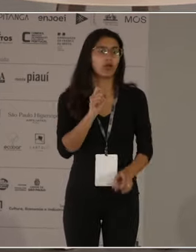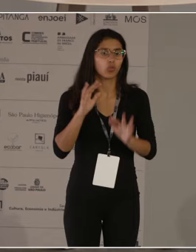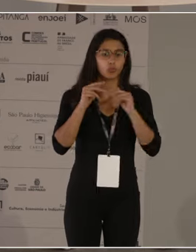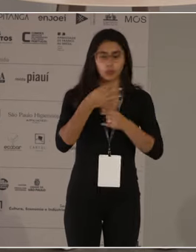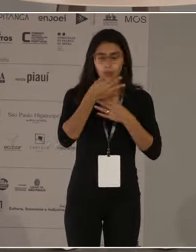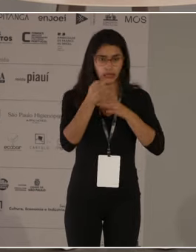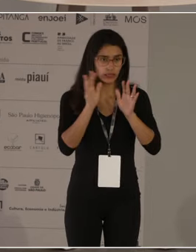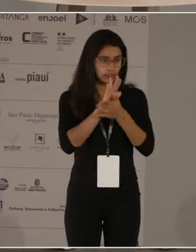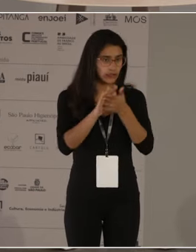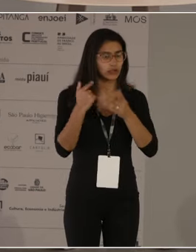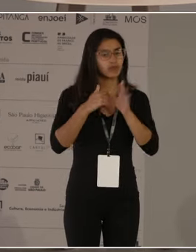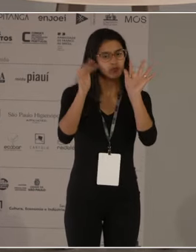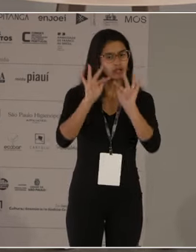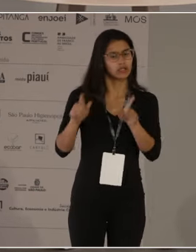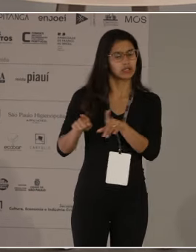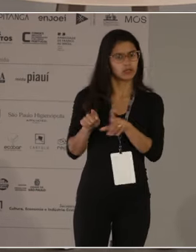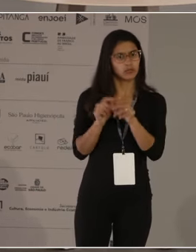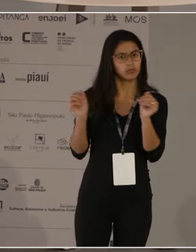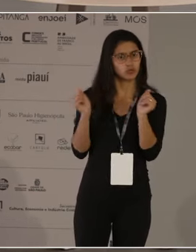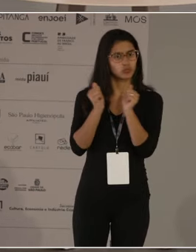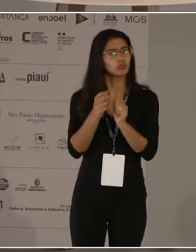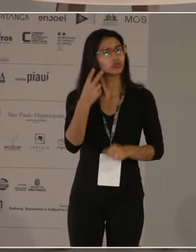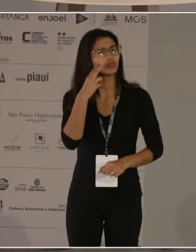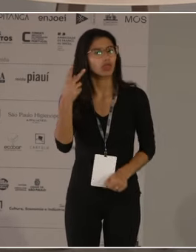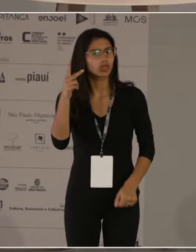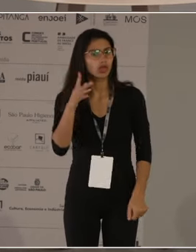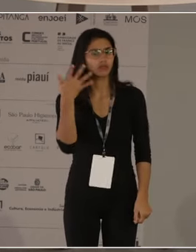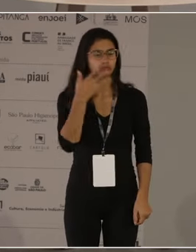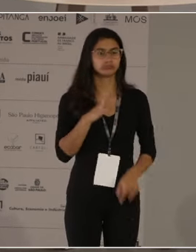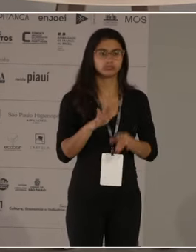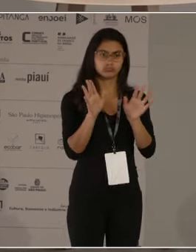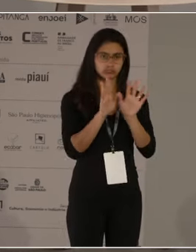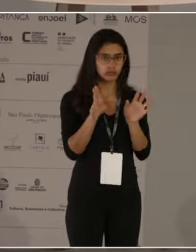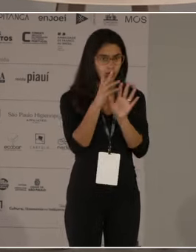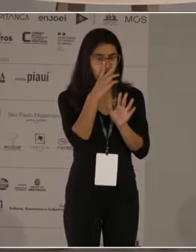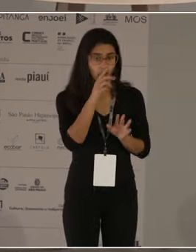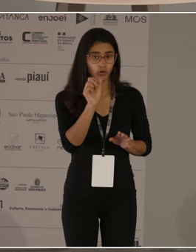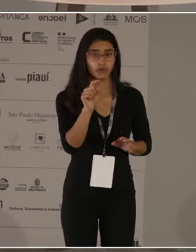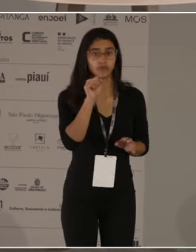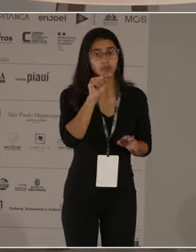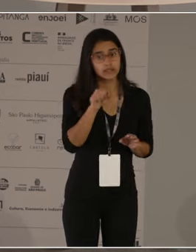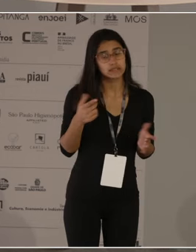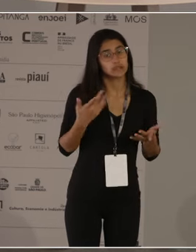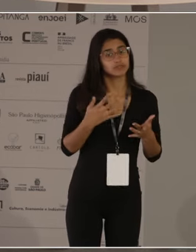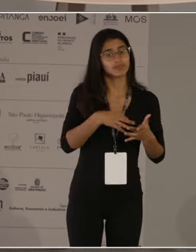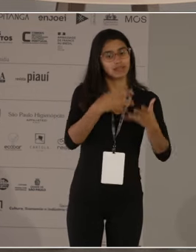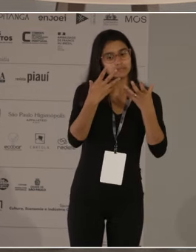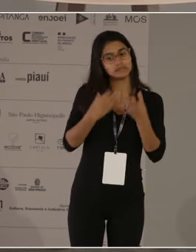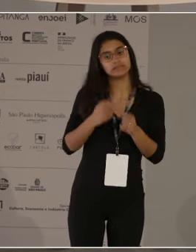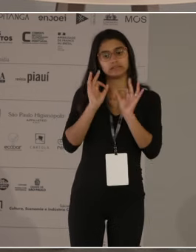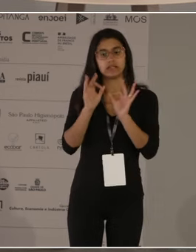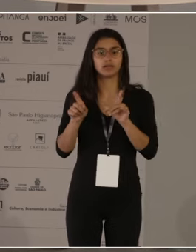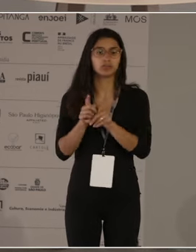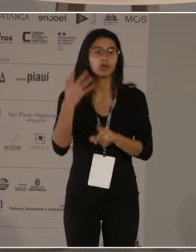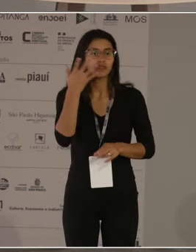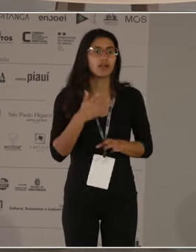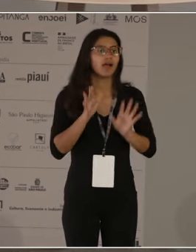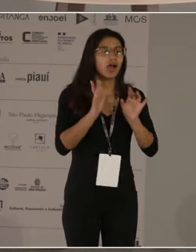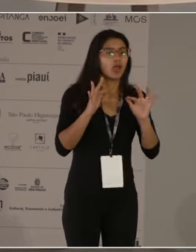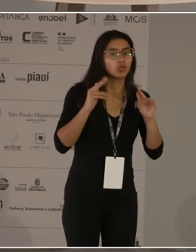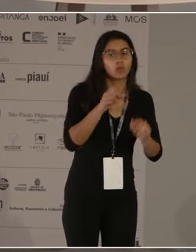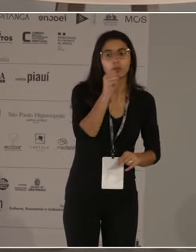E ele, eu fiquei muito feliz de ouvir dele, ele dizendo, não, eu acho que você não cai nesse oba-oba de dizer que